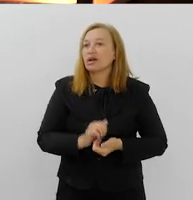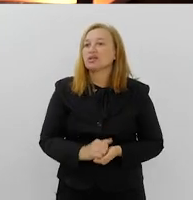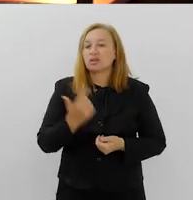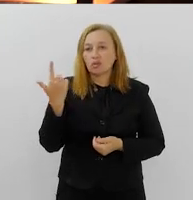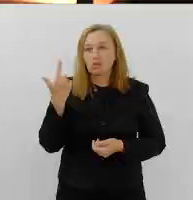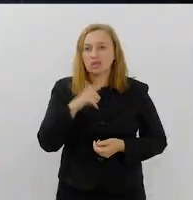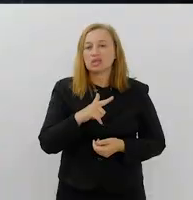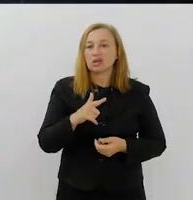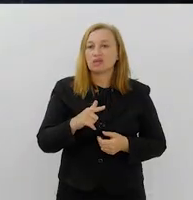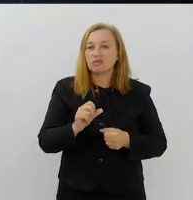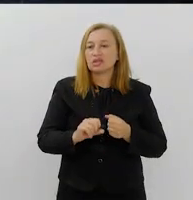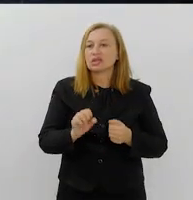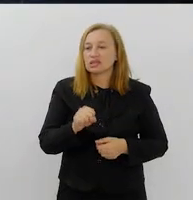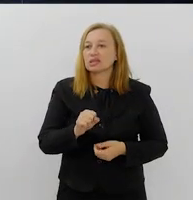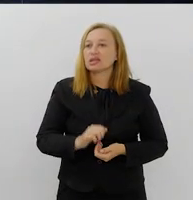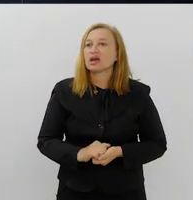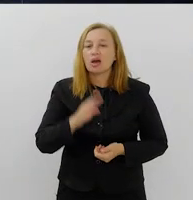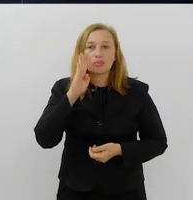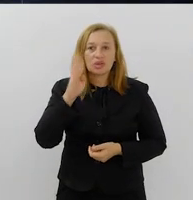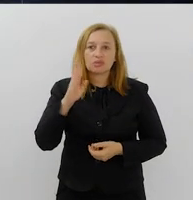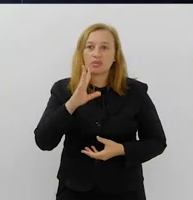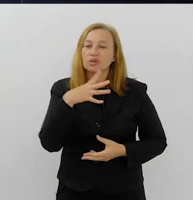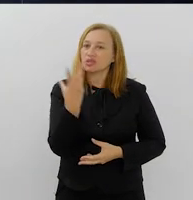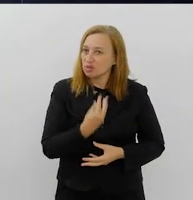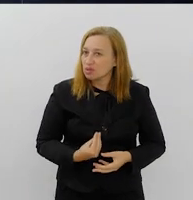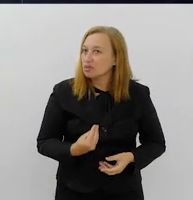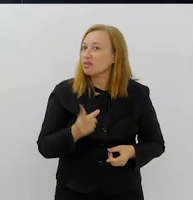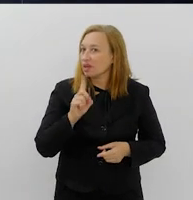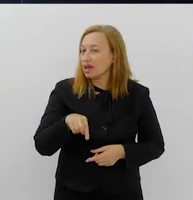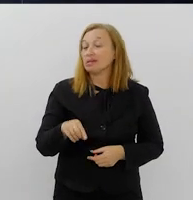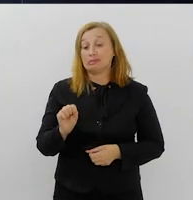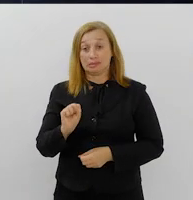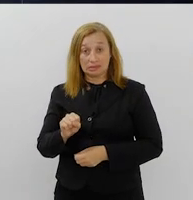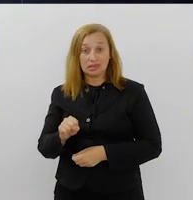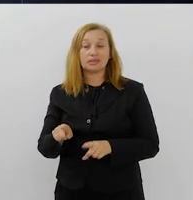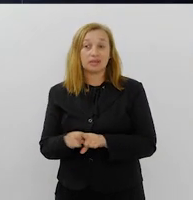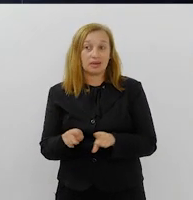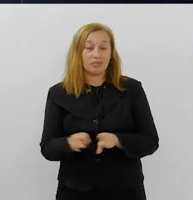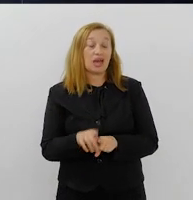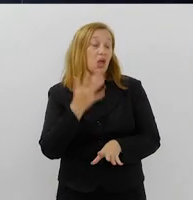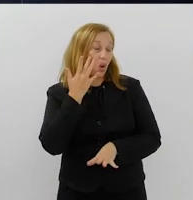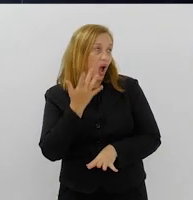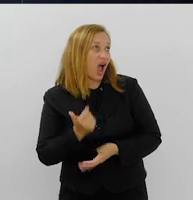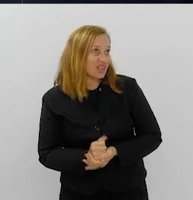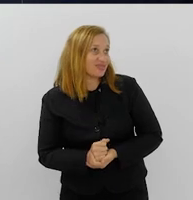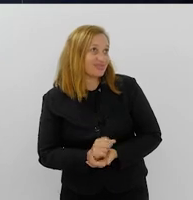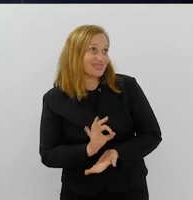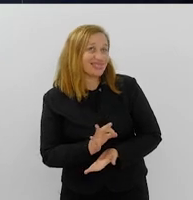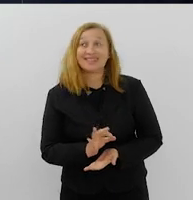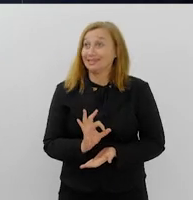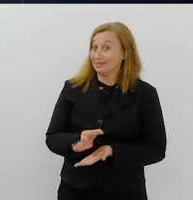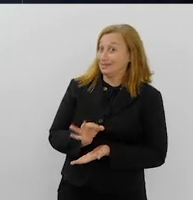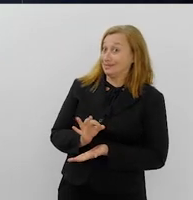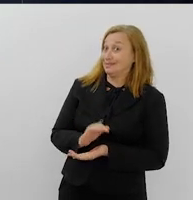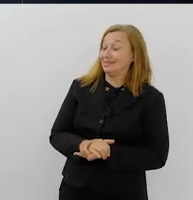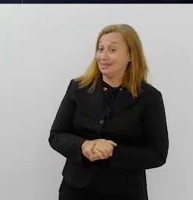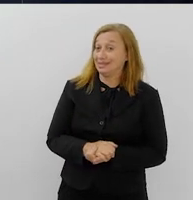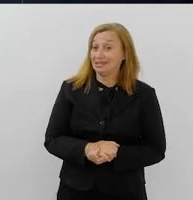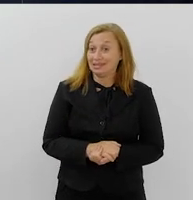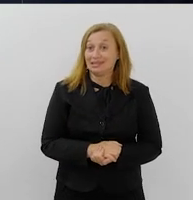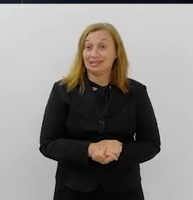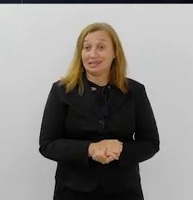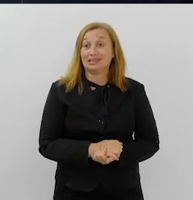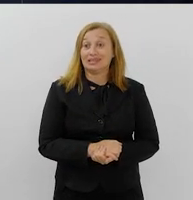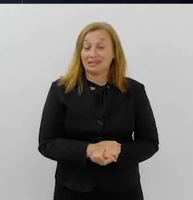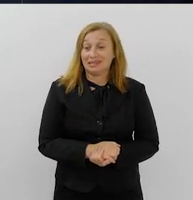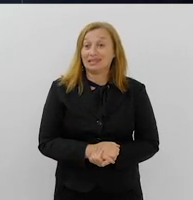bem Você tem um time que forte. consegue fazer isso. É. Principalmente espiritual, né? Oh, também. Eu acho, né? Com Deve ser o. certeza.